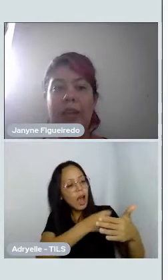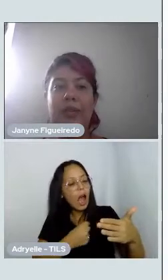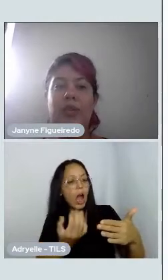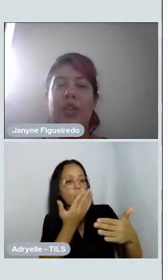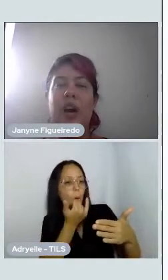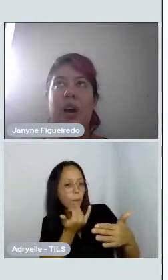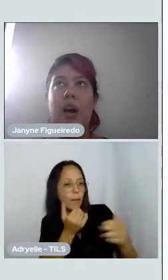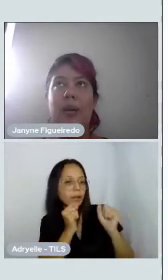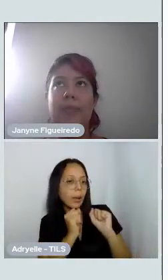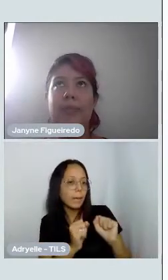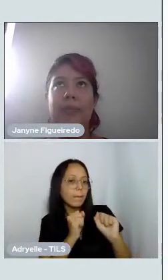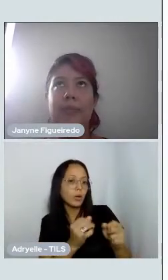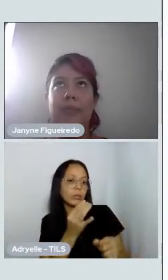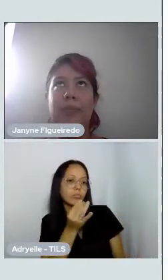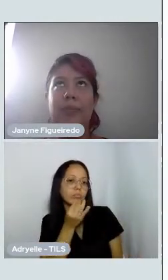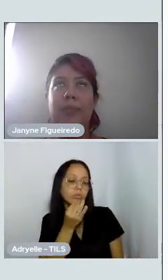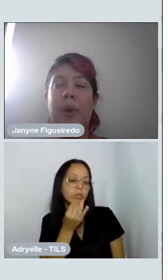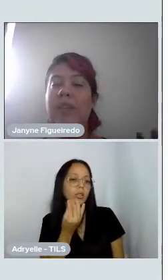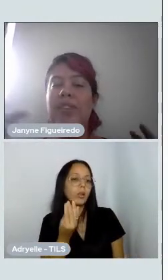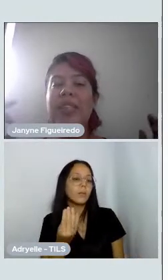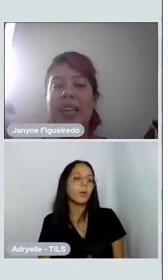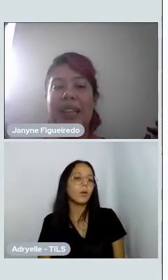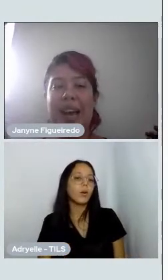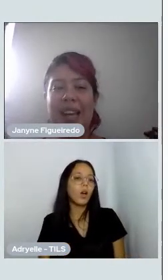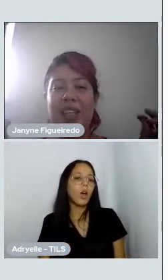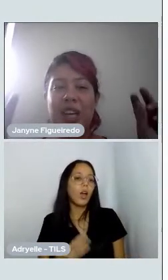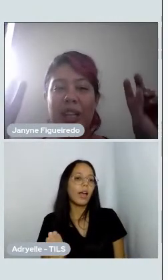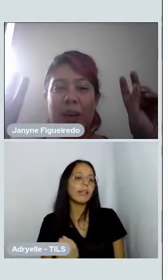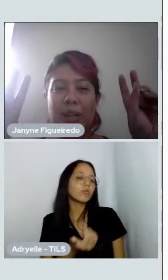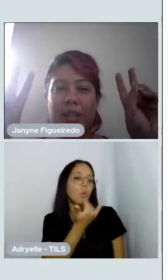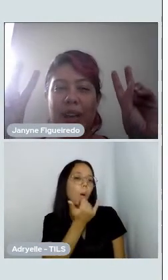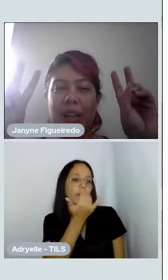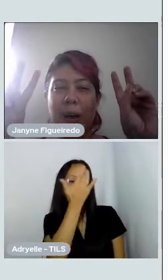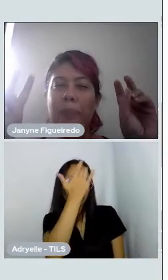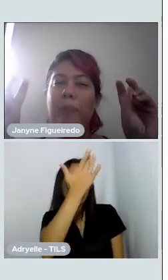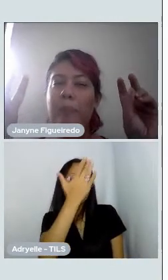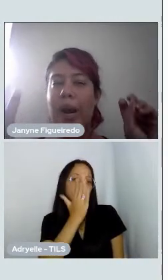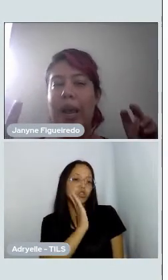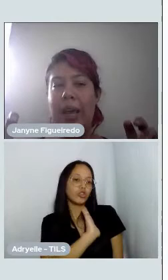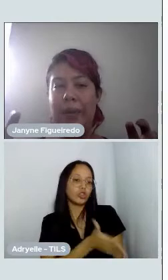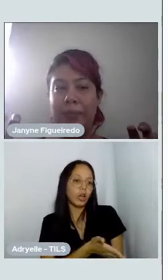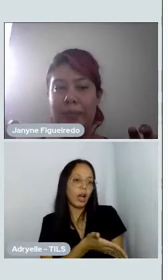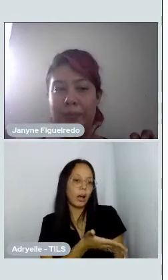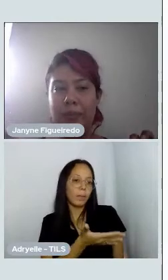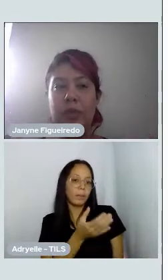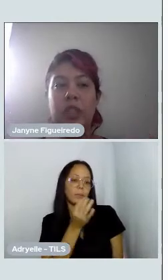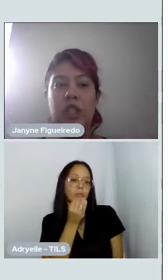os alimentos já, para facilitar, eles já deem uma certa